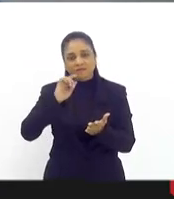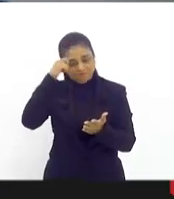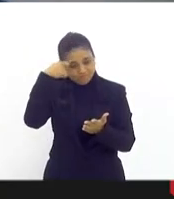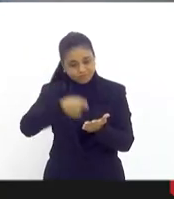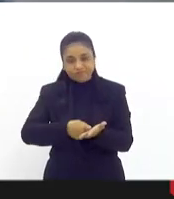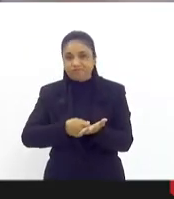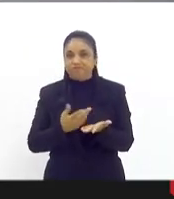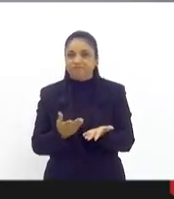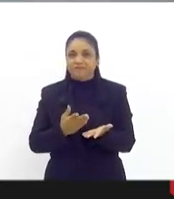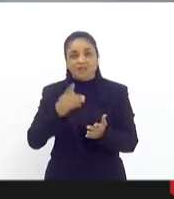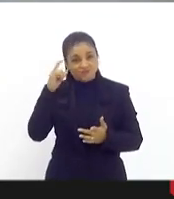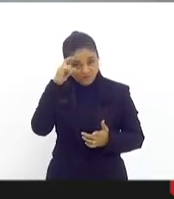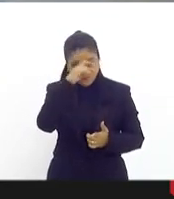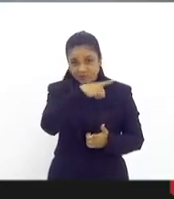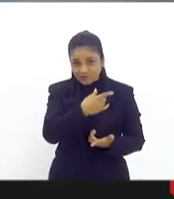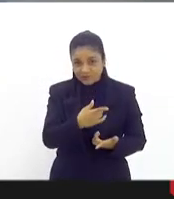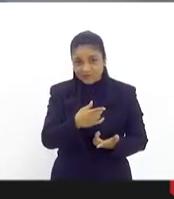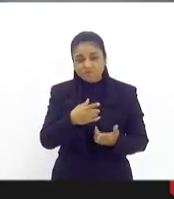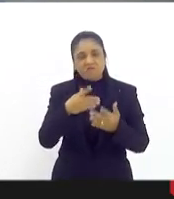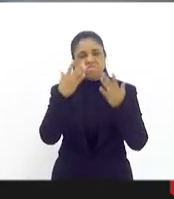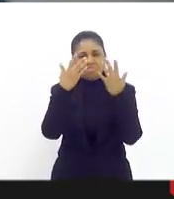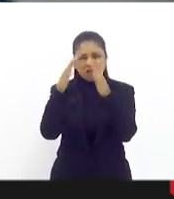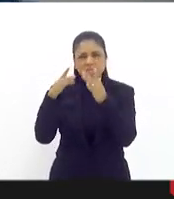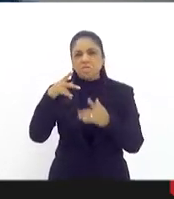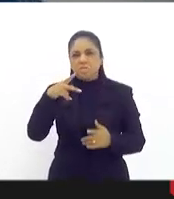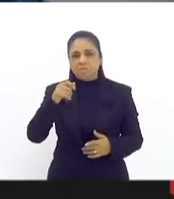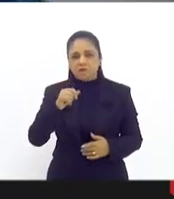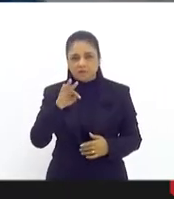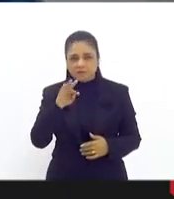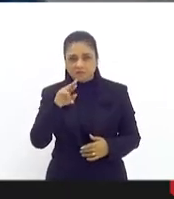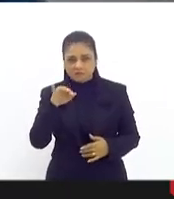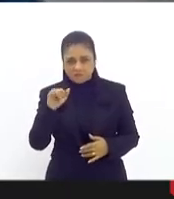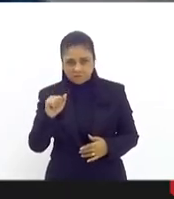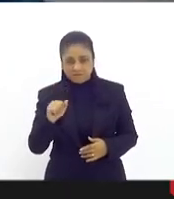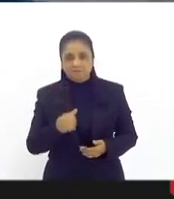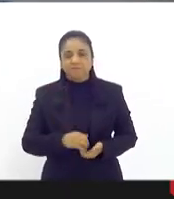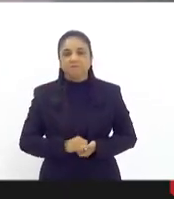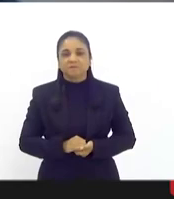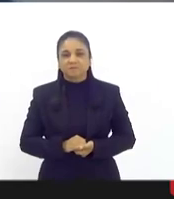difícil. Parabéns, Patrícia.